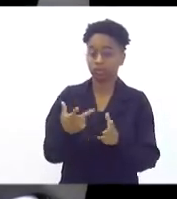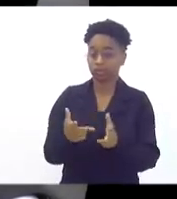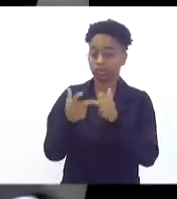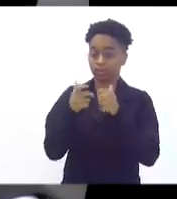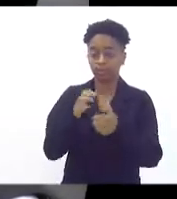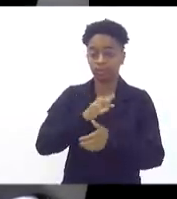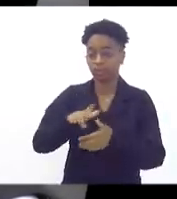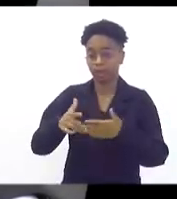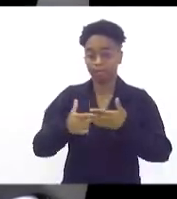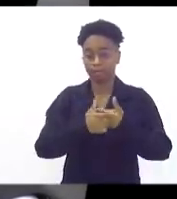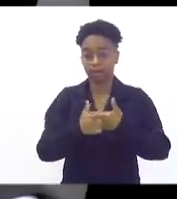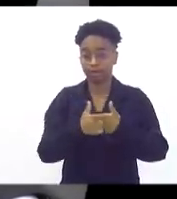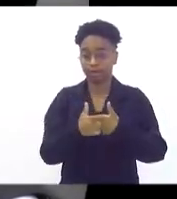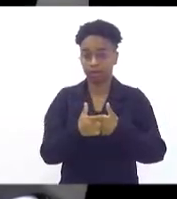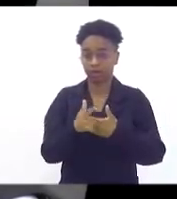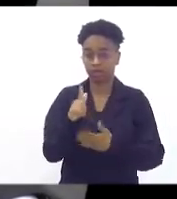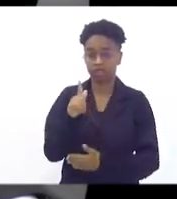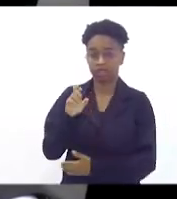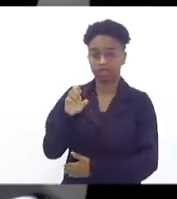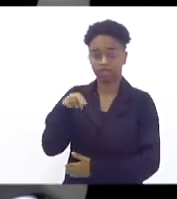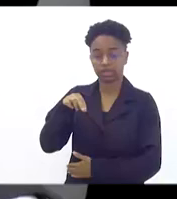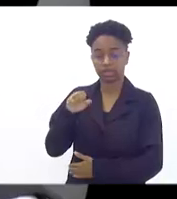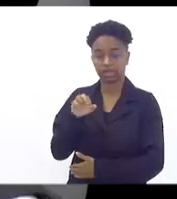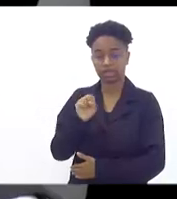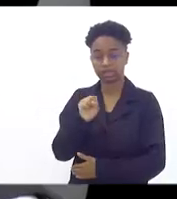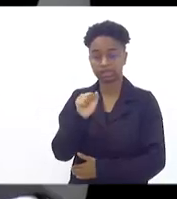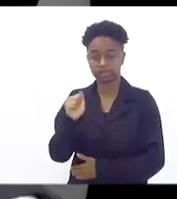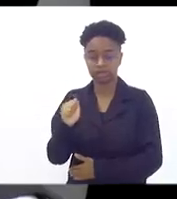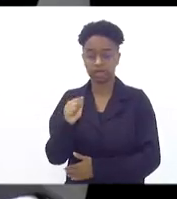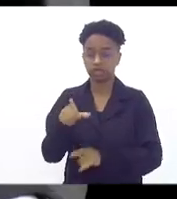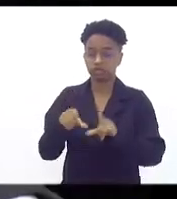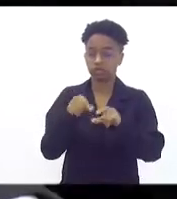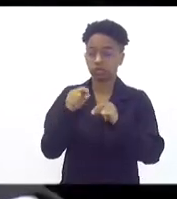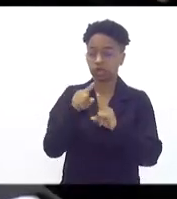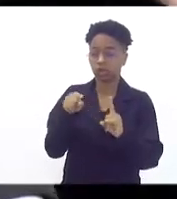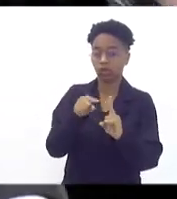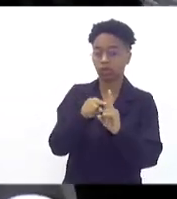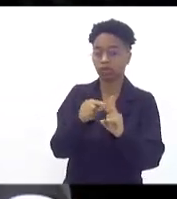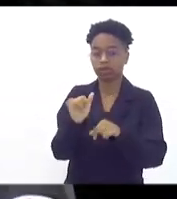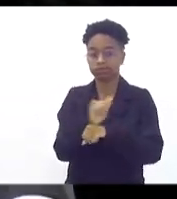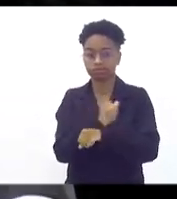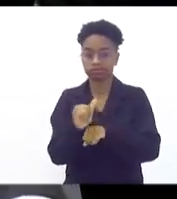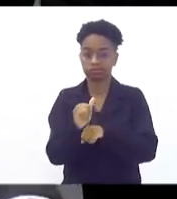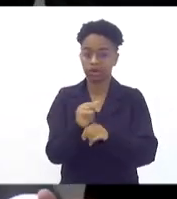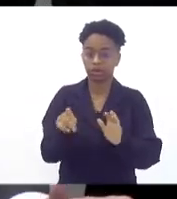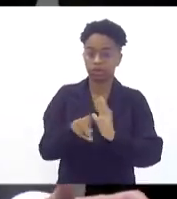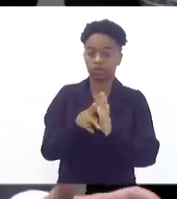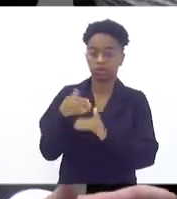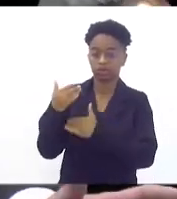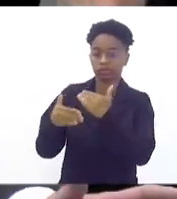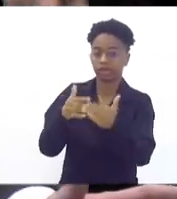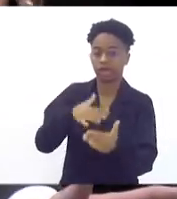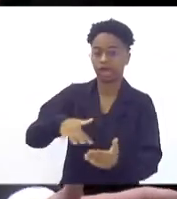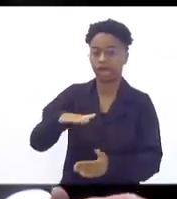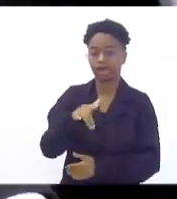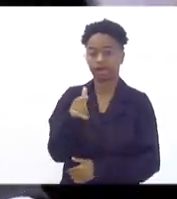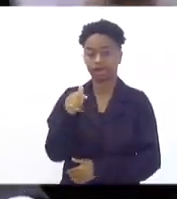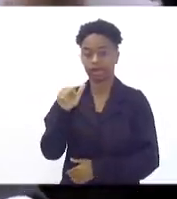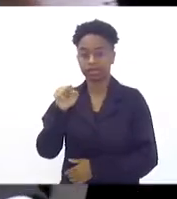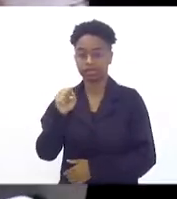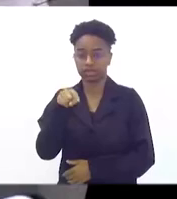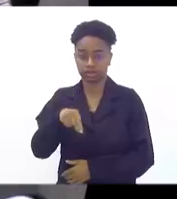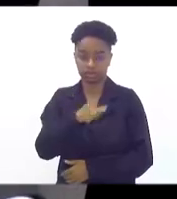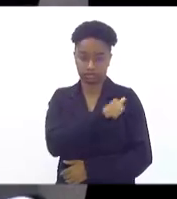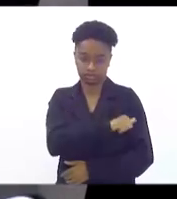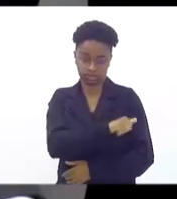genesa estipular as metas as metas estratégicas para o desenvolvimento do mercado de gás para o nosso estado